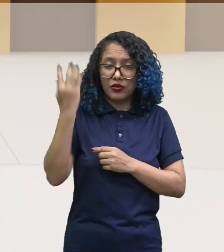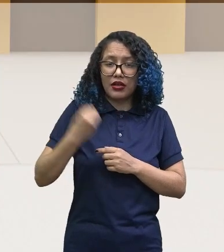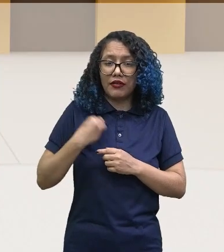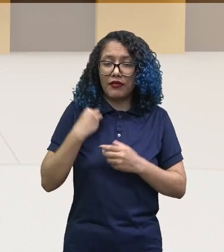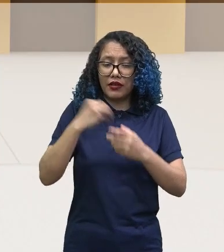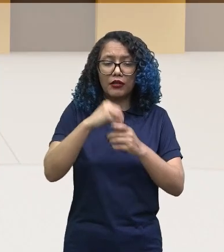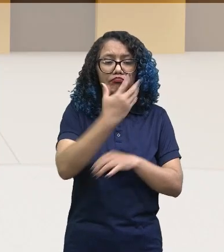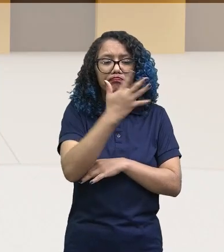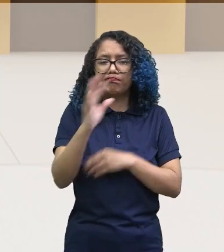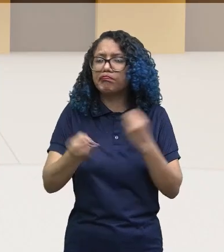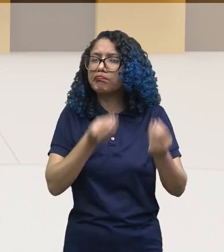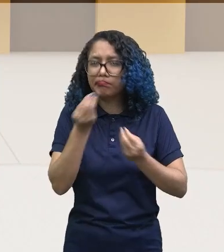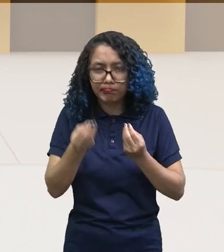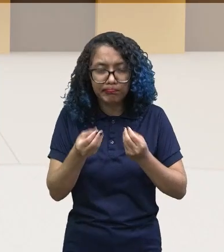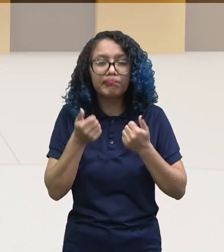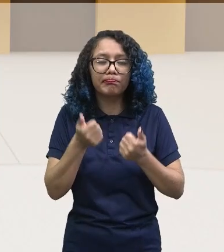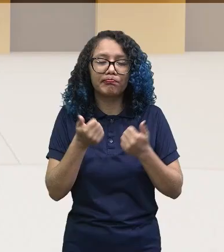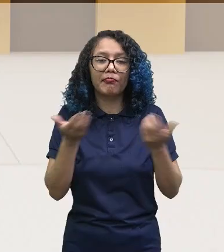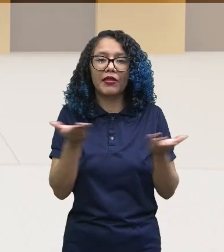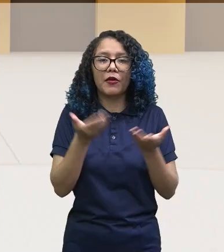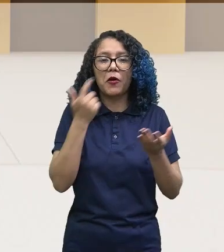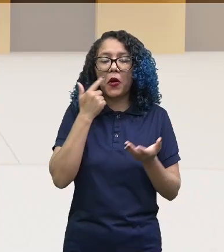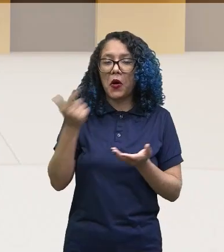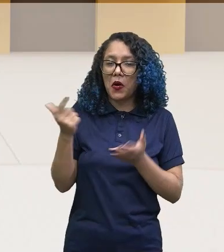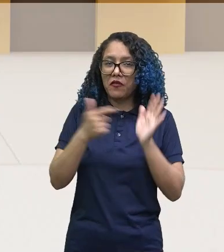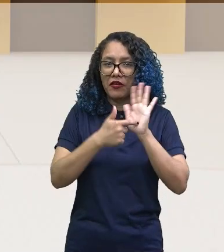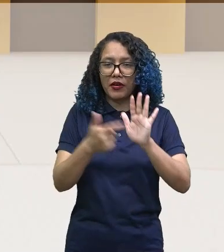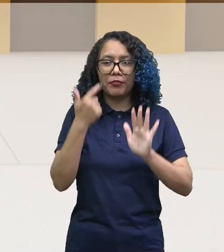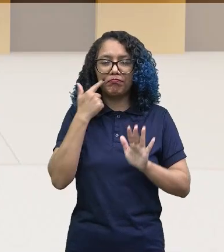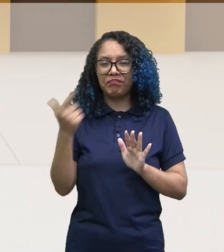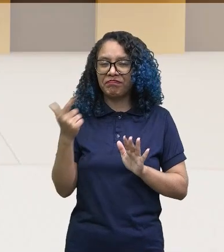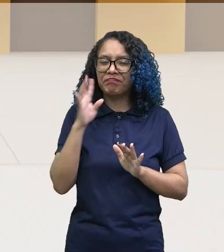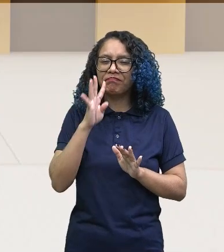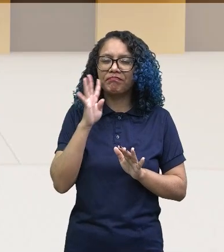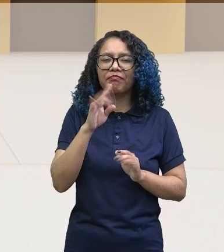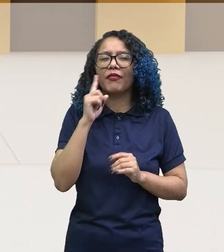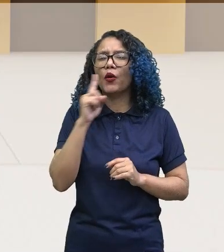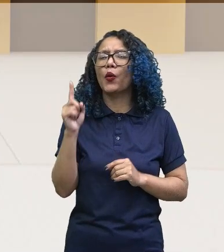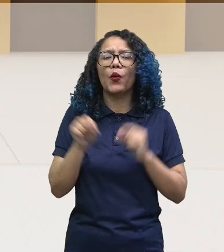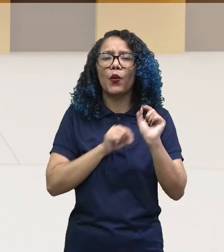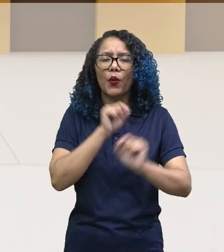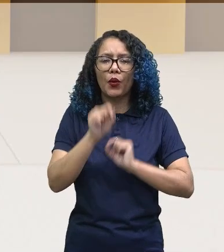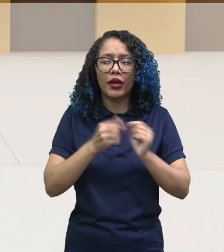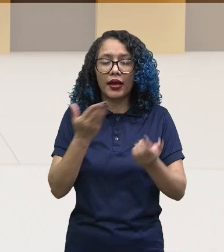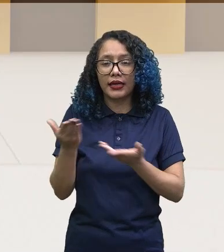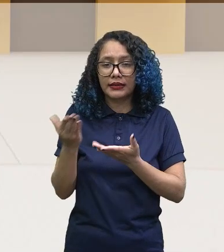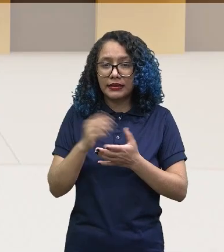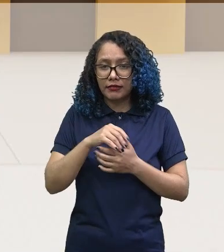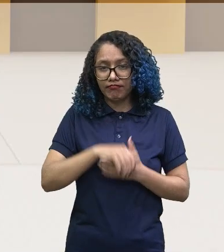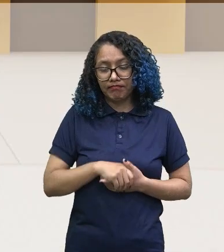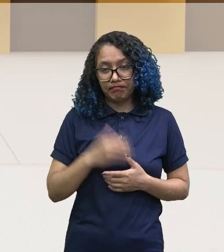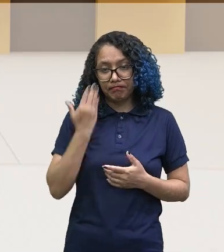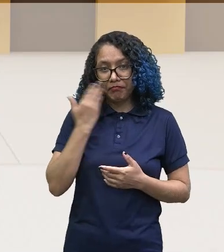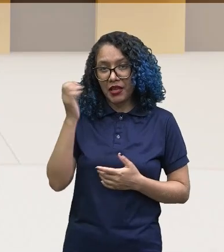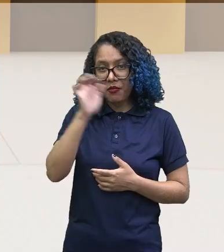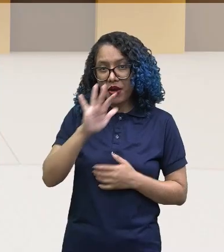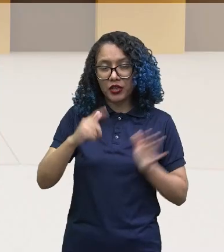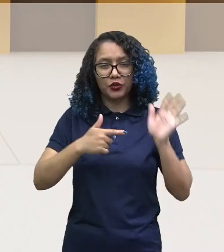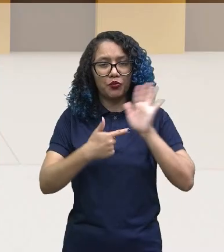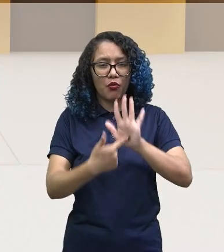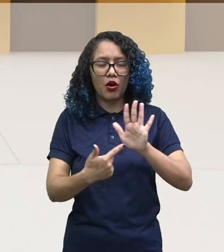vai dar uma olhadinha agora, isso aqui é muito legal, né, Isolda? É verdade. Que é esse esqueminha aqui, né, onde a gente